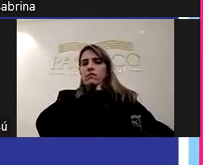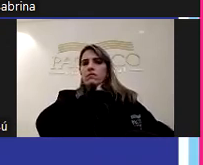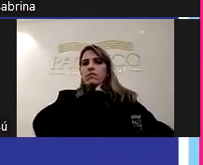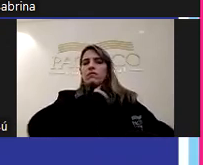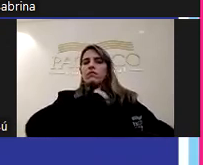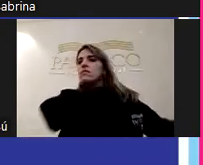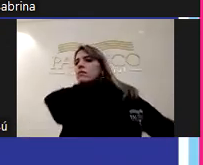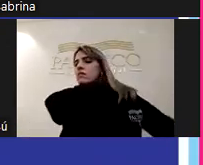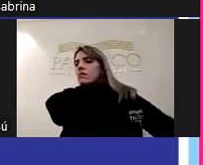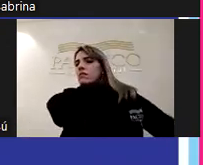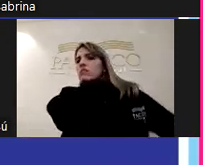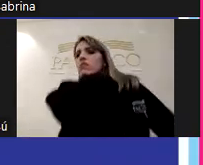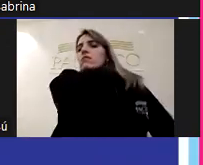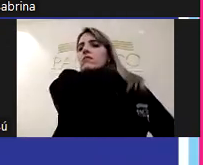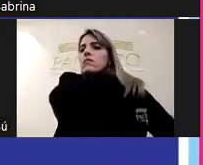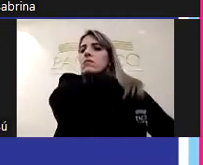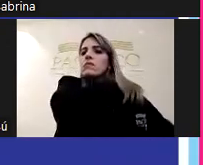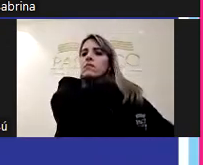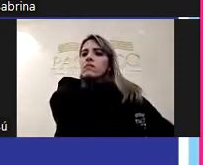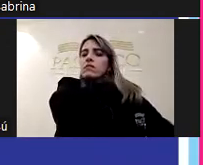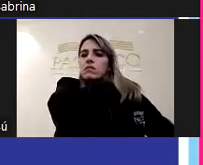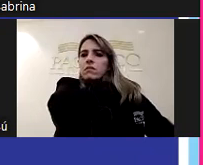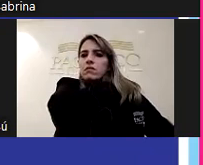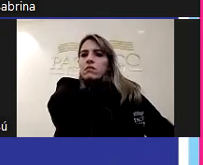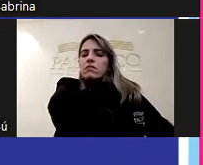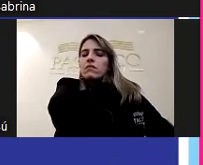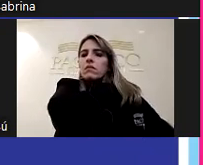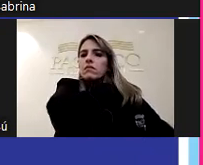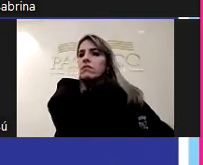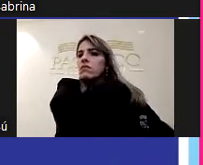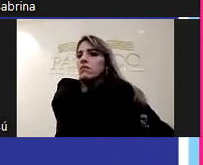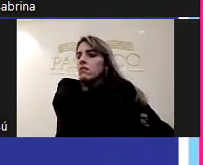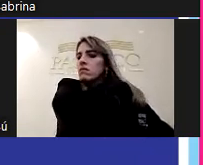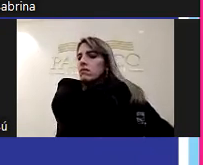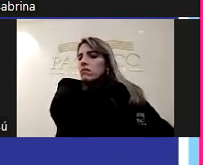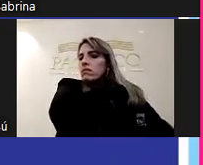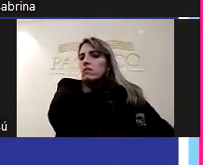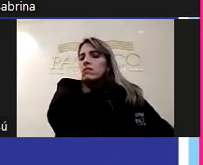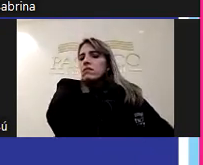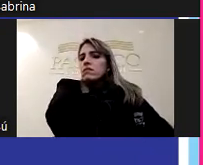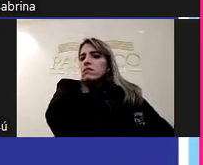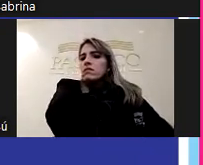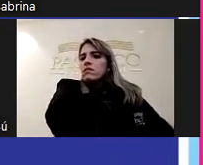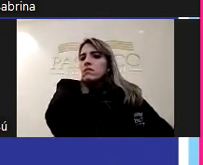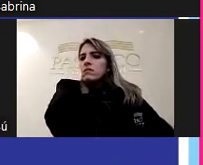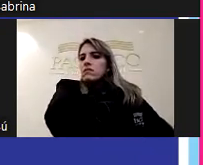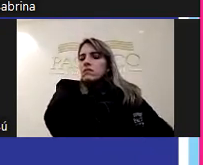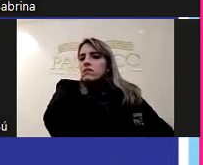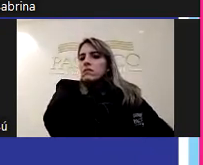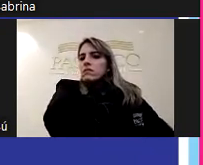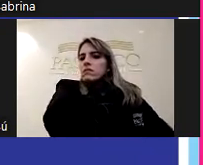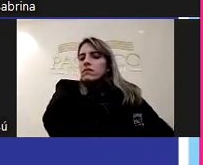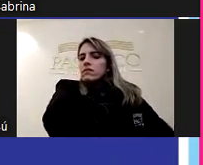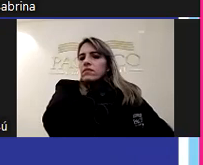é pecado. A anorgasmia parcial é a dificuldade que a mulher tem